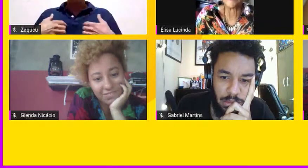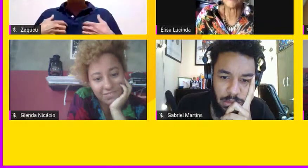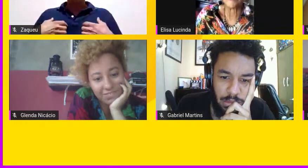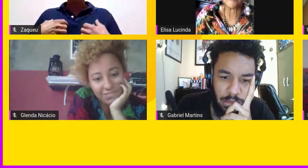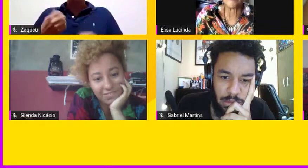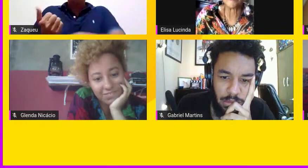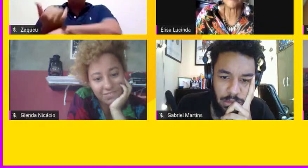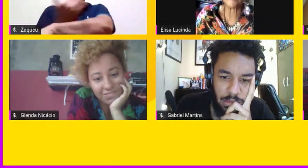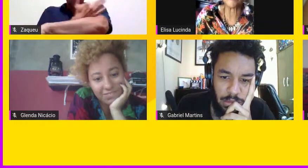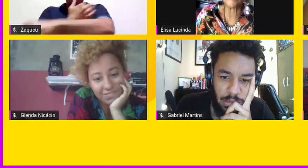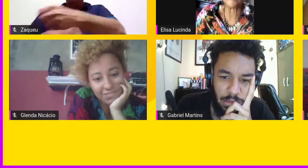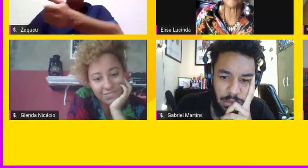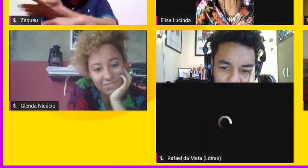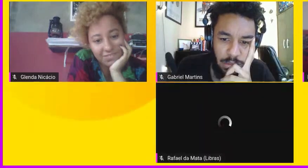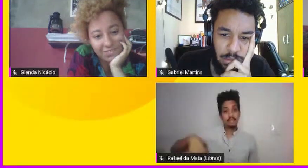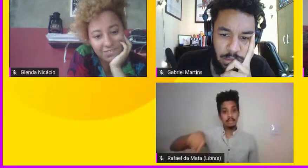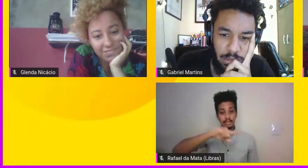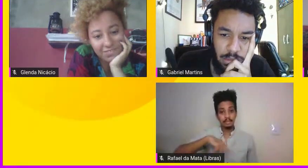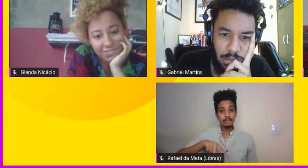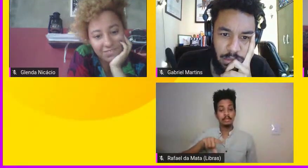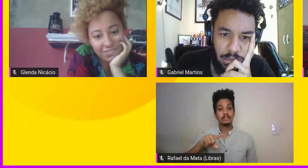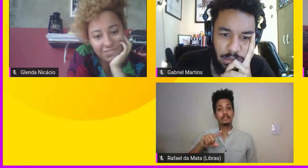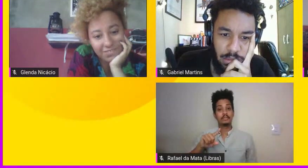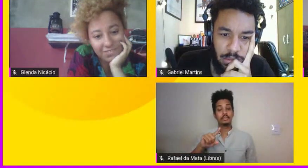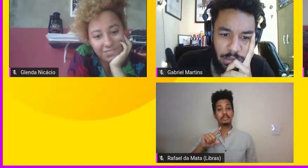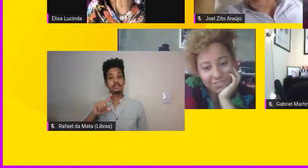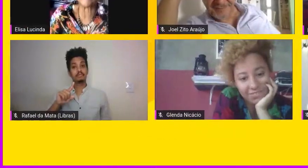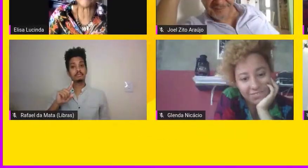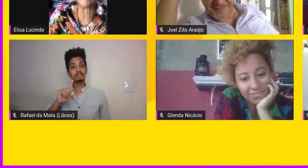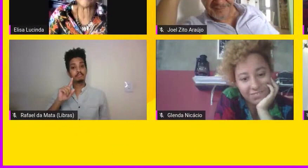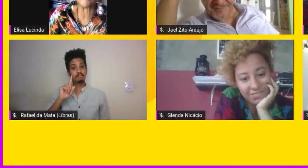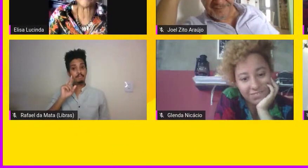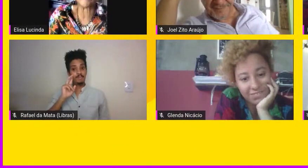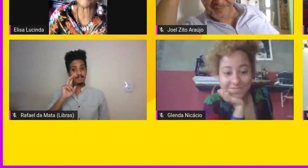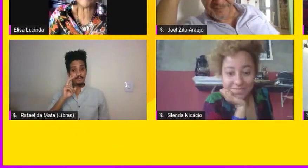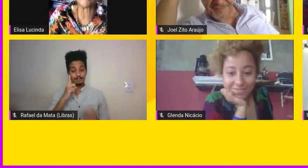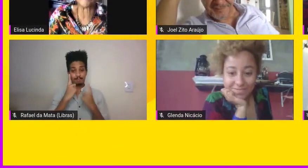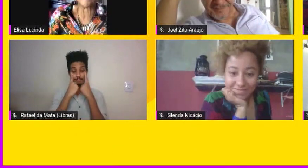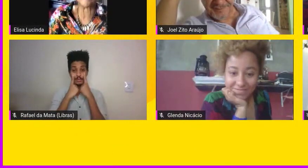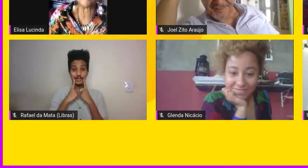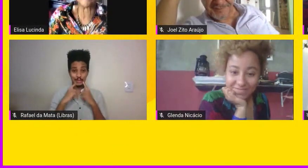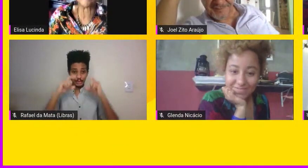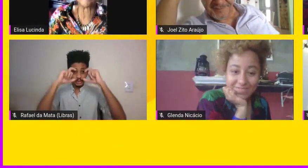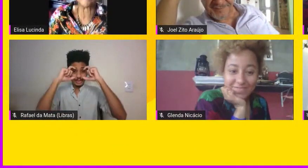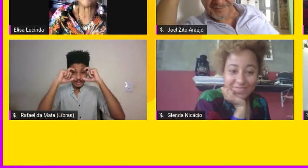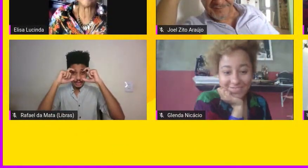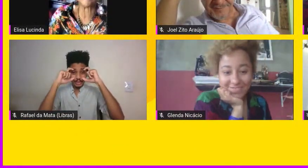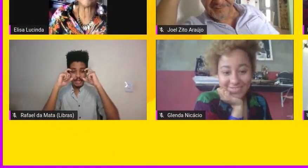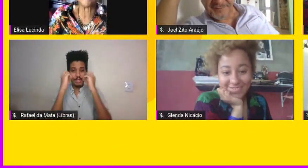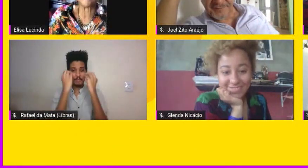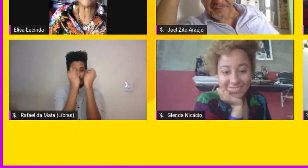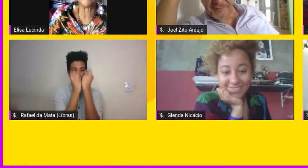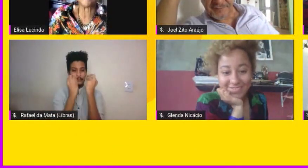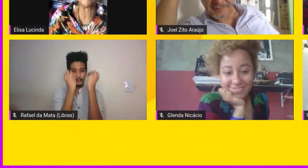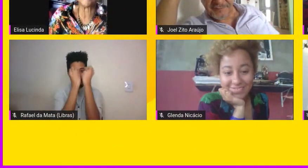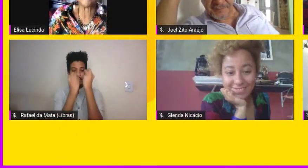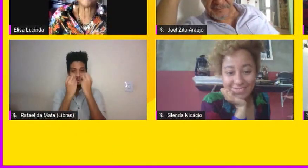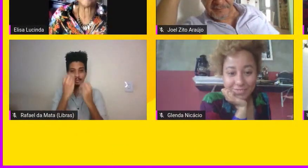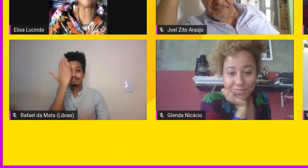usa óculos e começa a dar uma choradinha, embaça tudo, eu não estou enxergando nada.